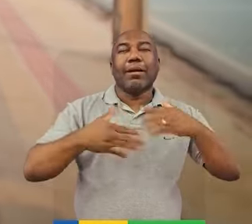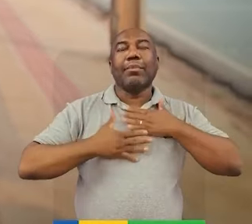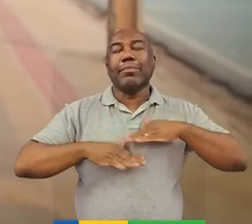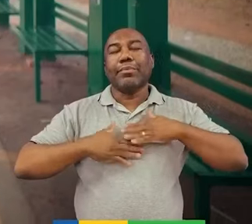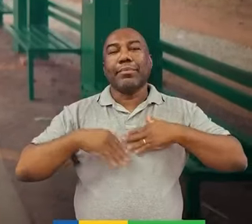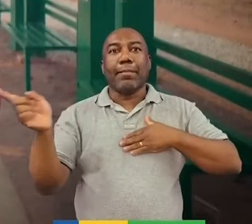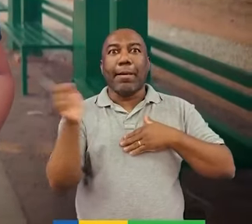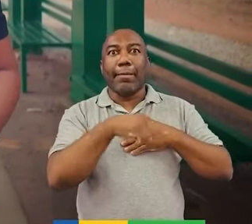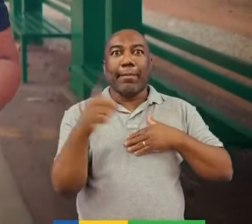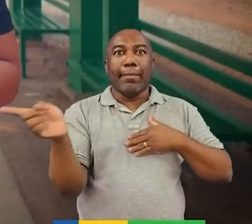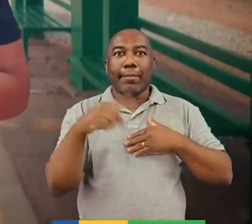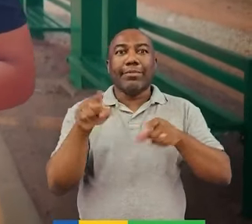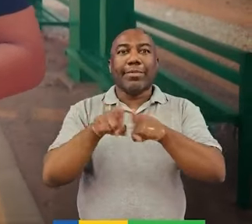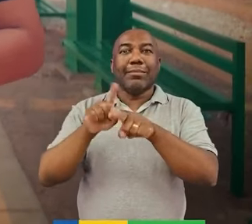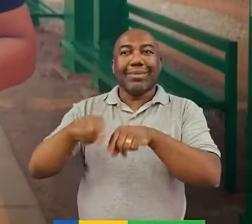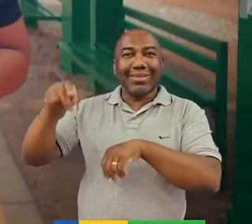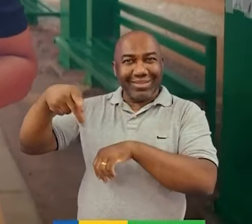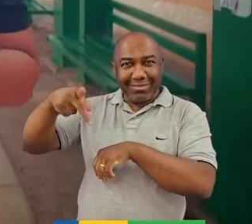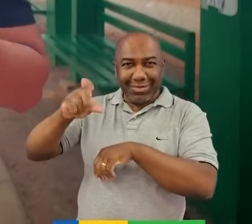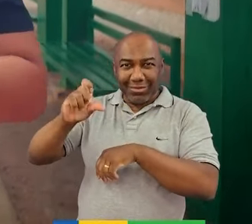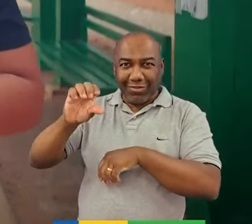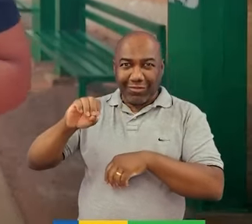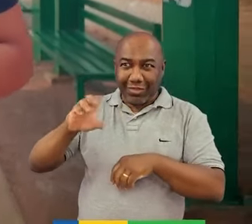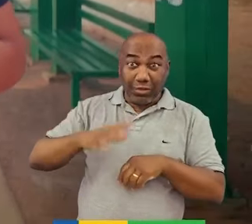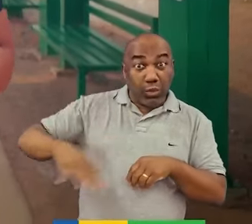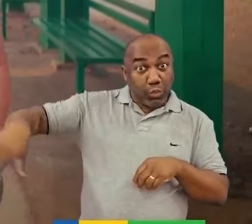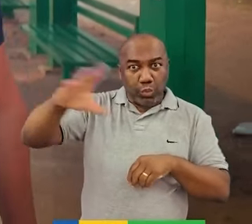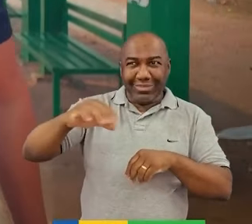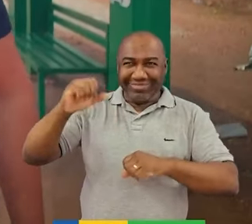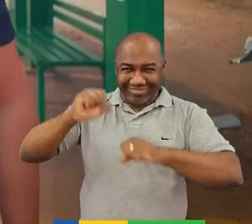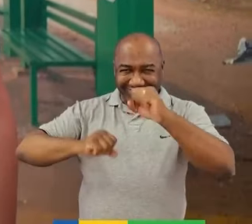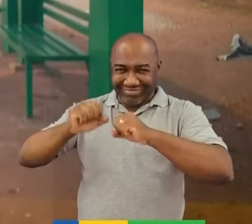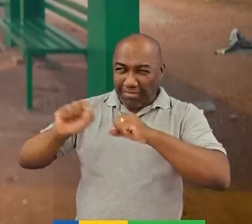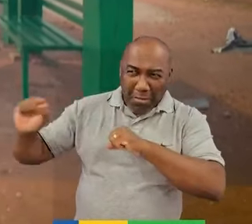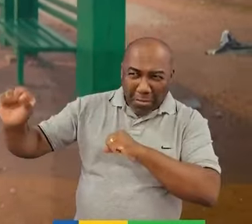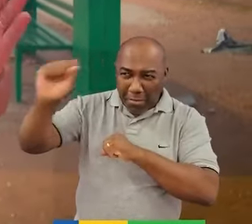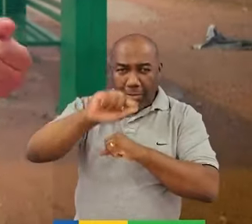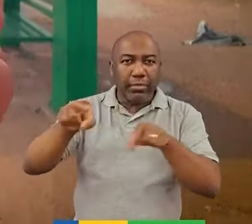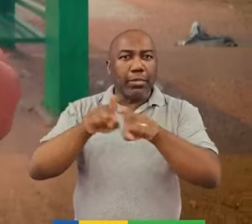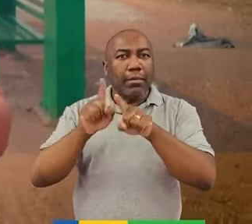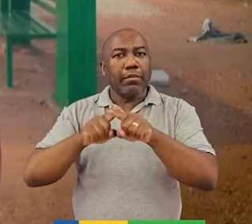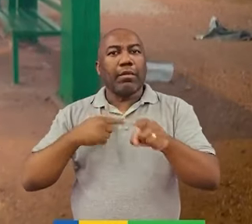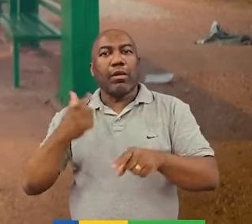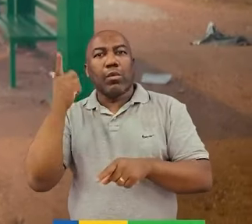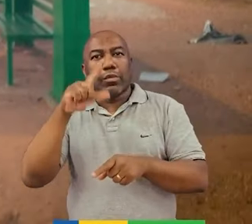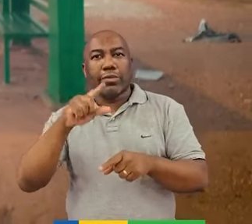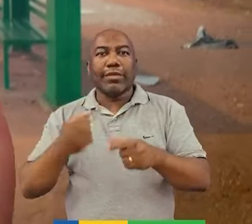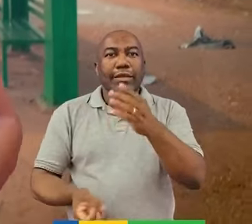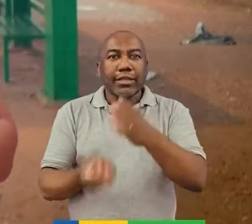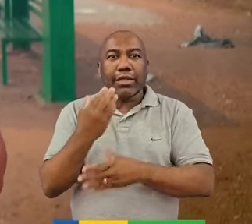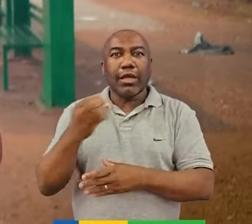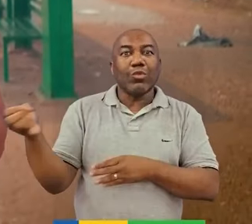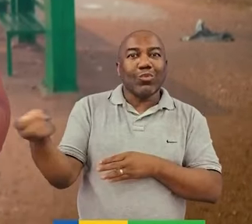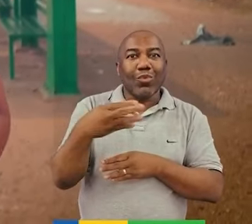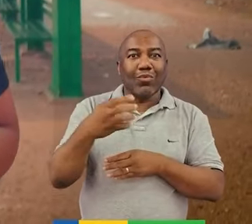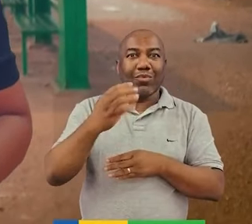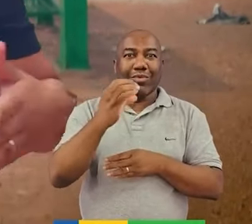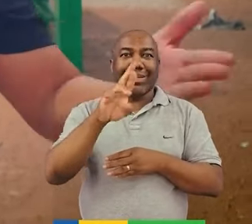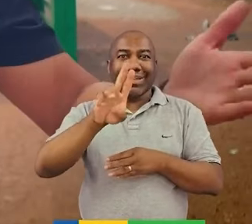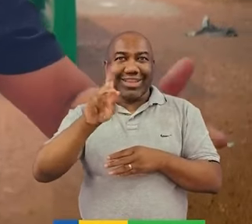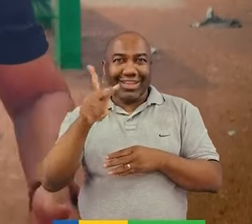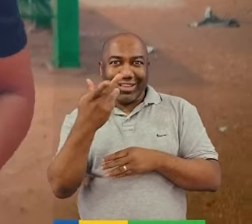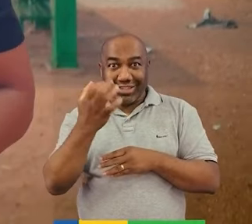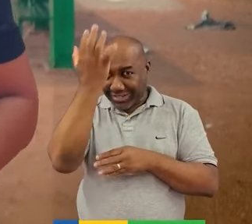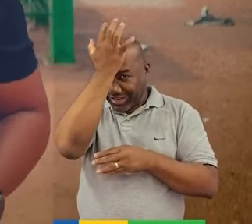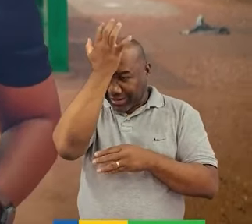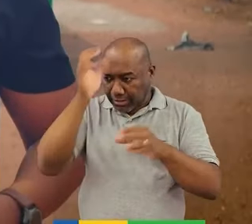seu dia a dia. E além disso, o Distrito Industrial vai ganhar força com a ampliação planejada. E mais, para quem tem filhos, ele vai criar uma nova creche para